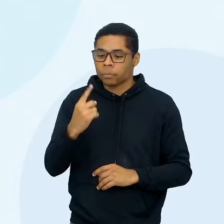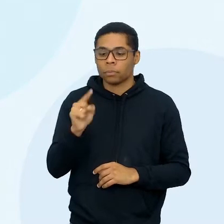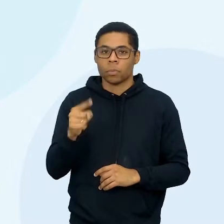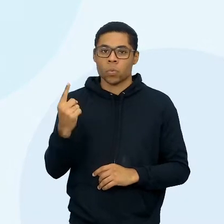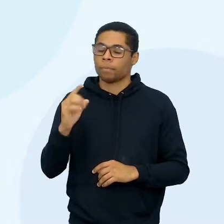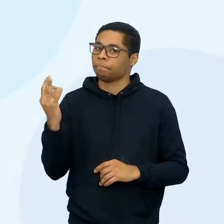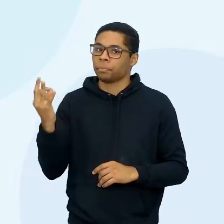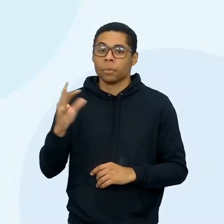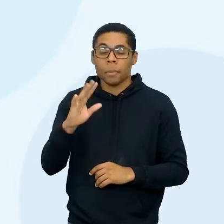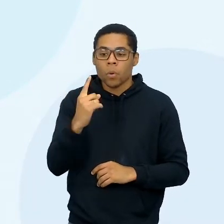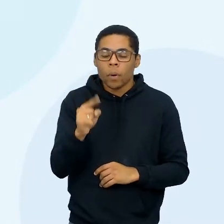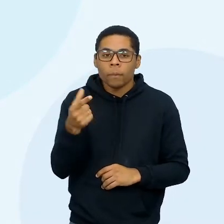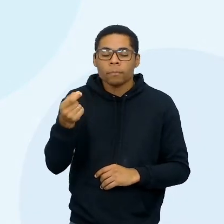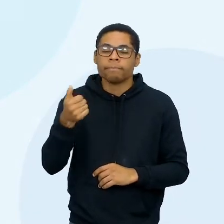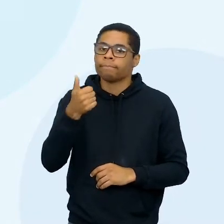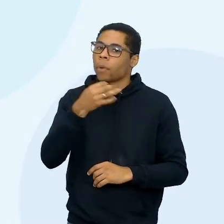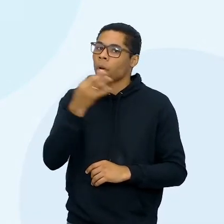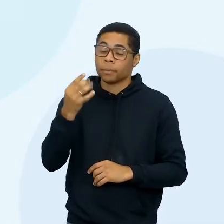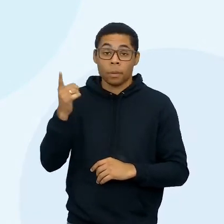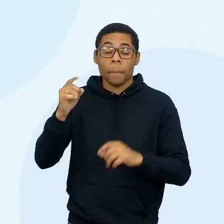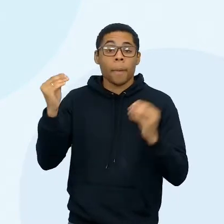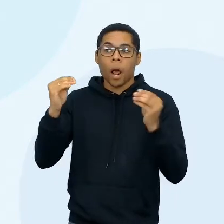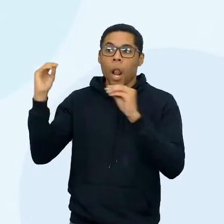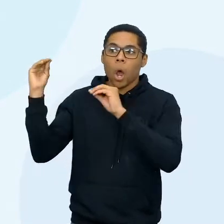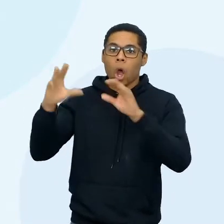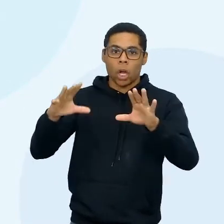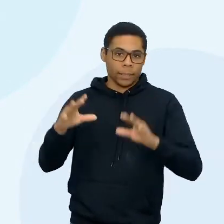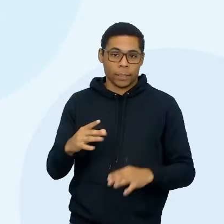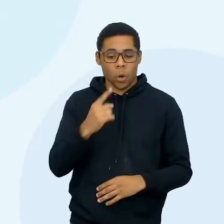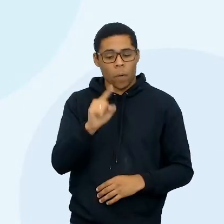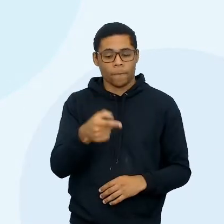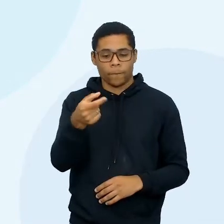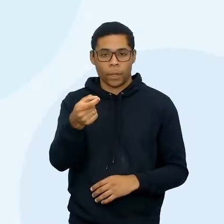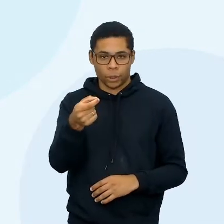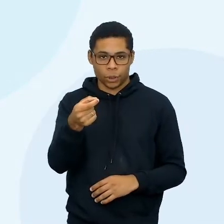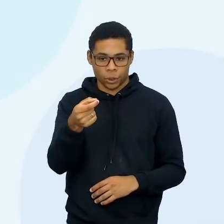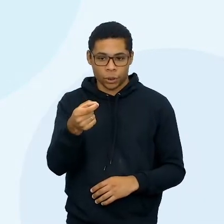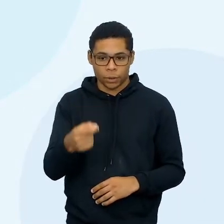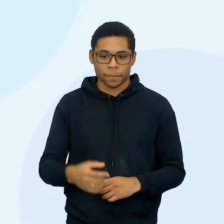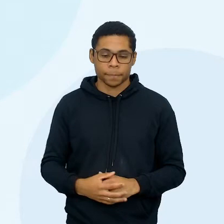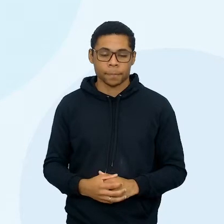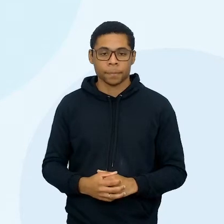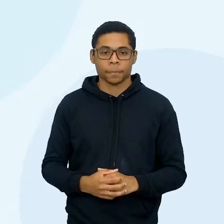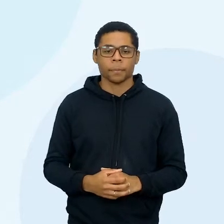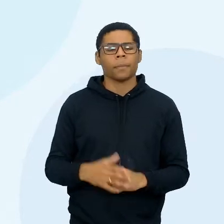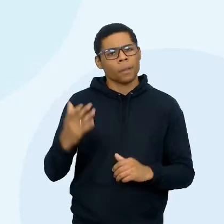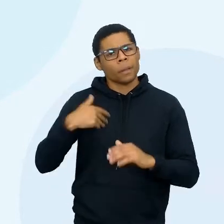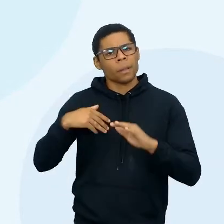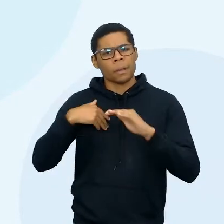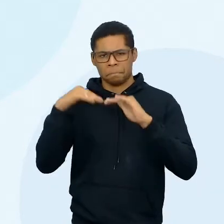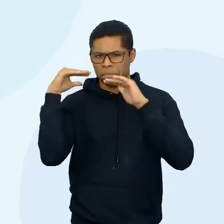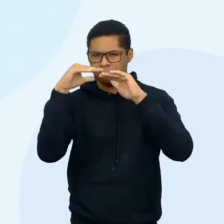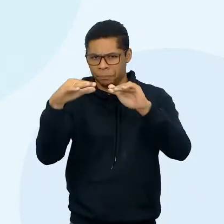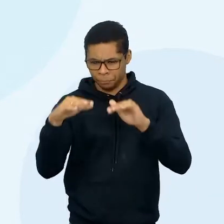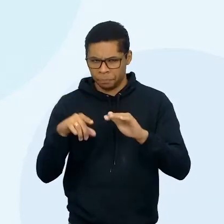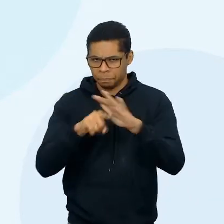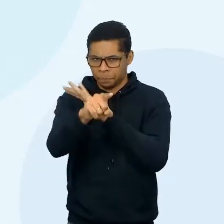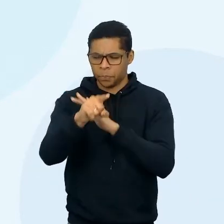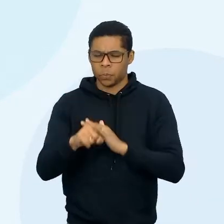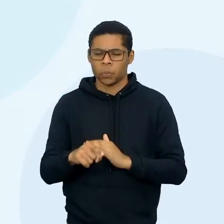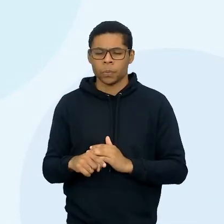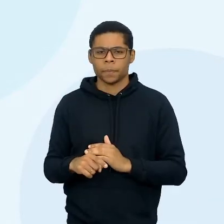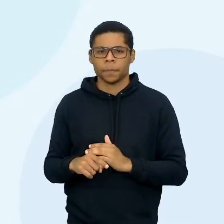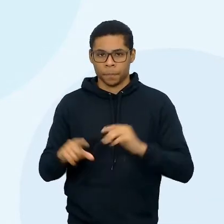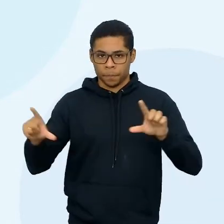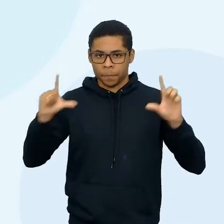de luz. Então eu deixei com 1,20 m por 1 metro. Aí eu te pergunto, só na parte prática aí,